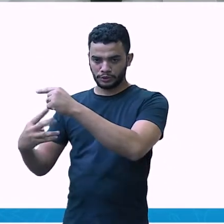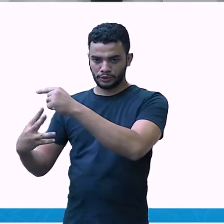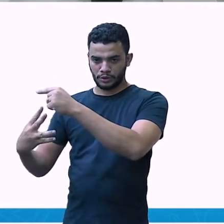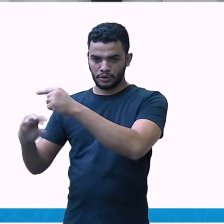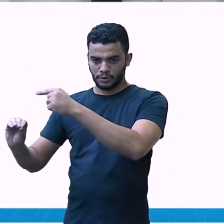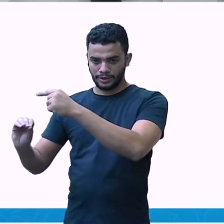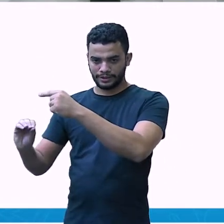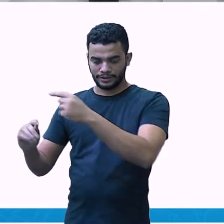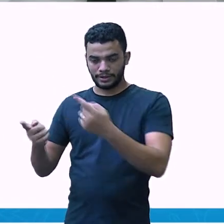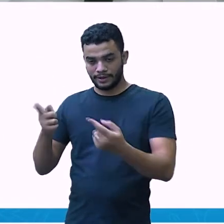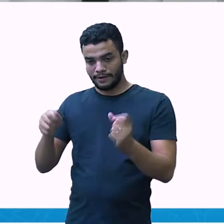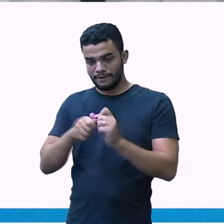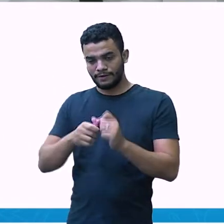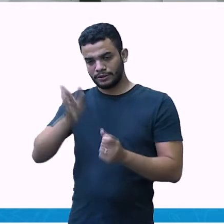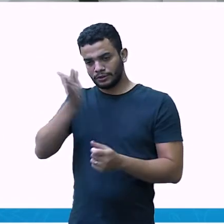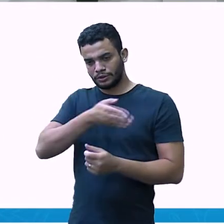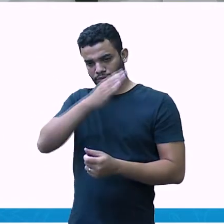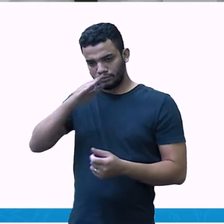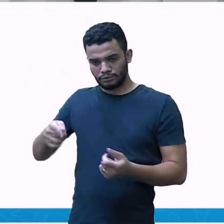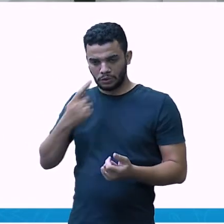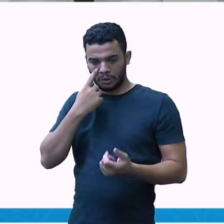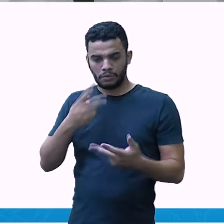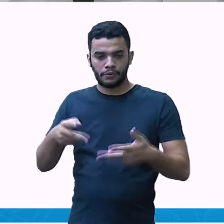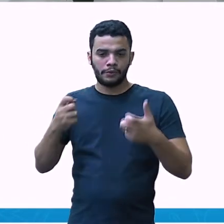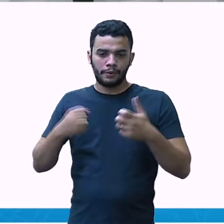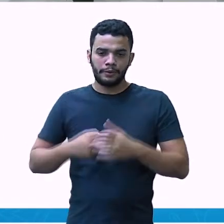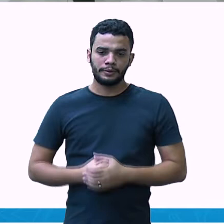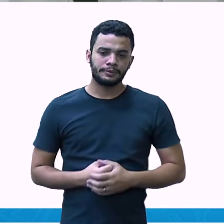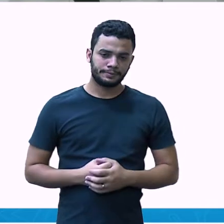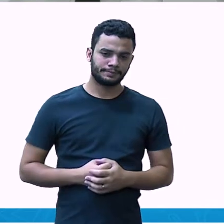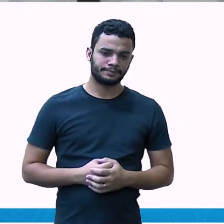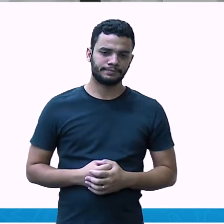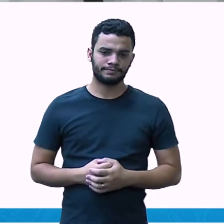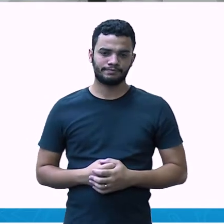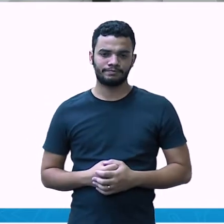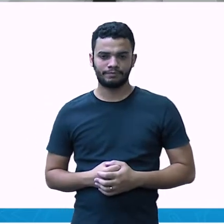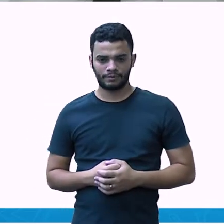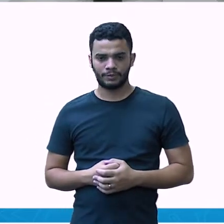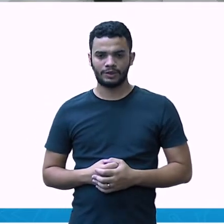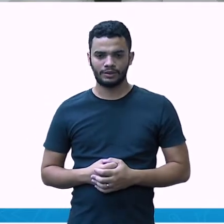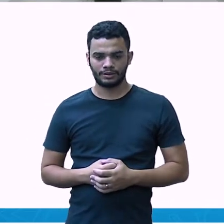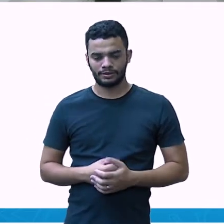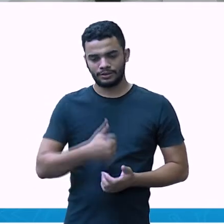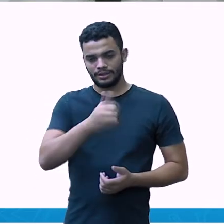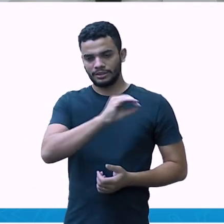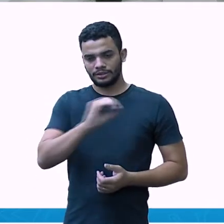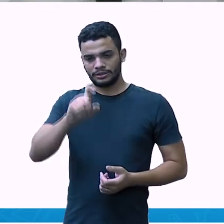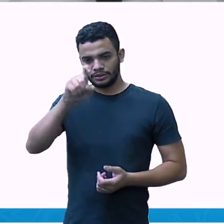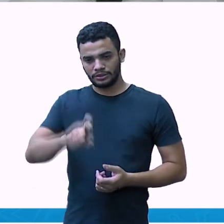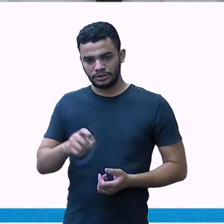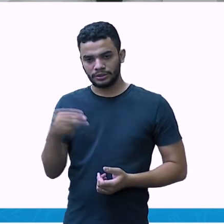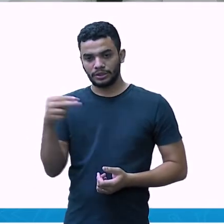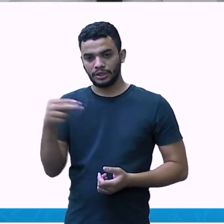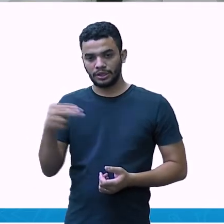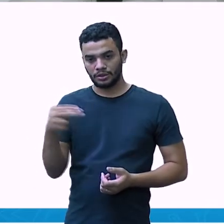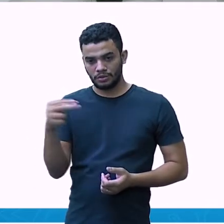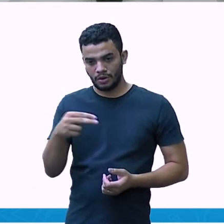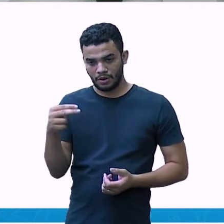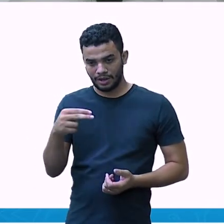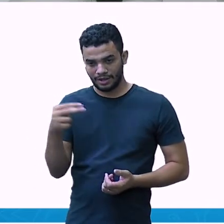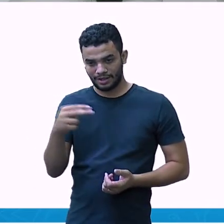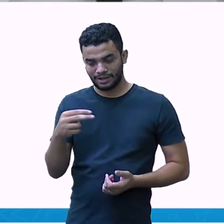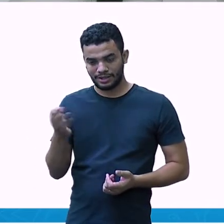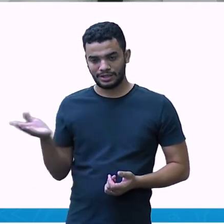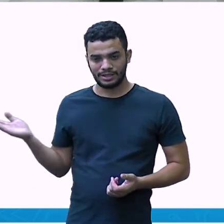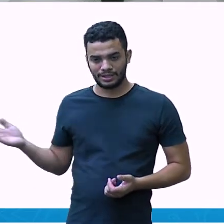é igual a 400 vezes 40. 100x vai ser igual a 400 vezes